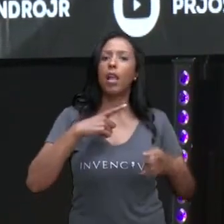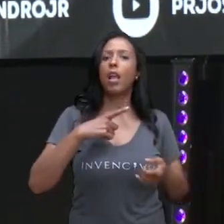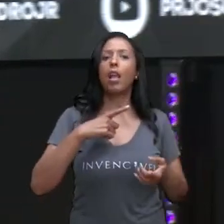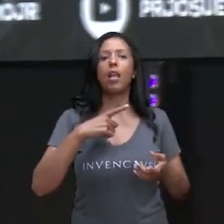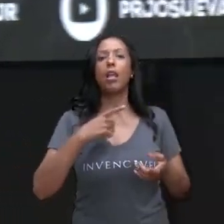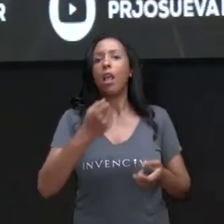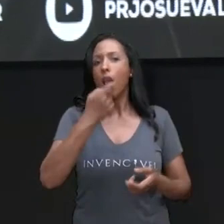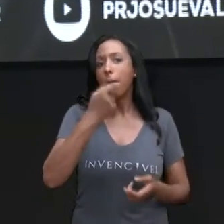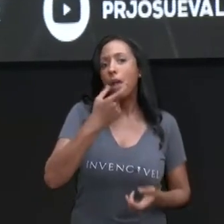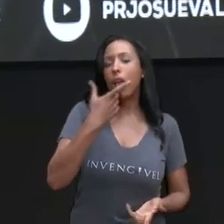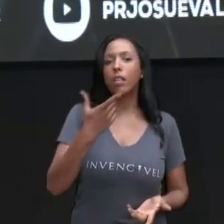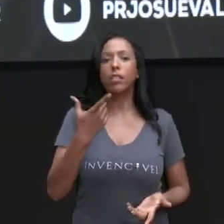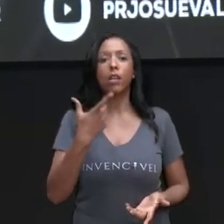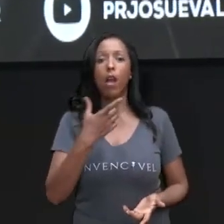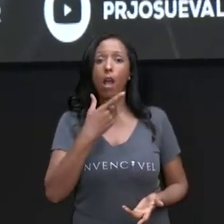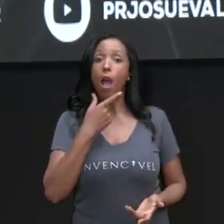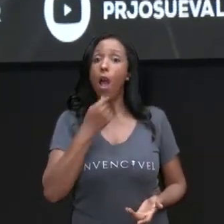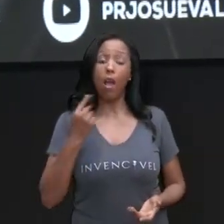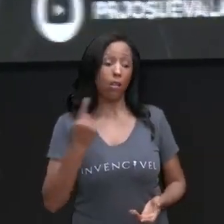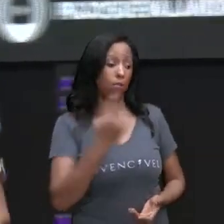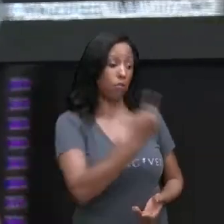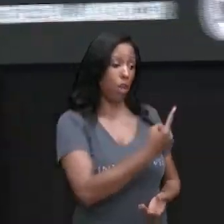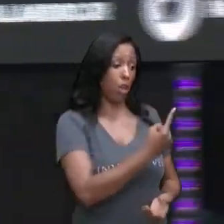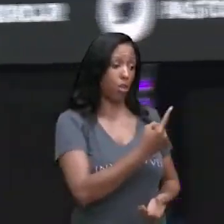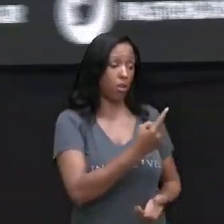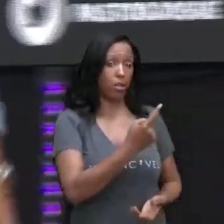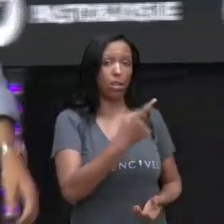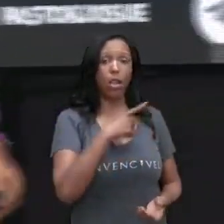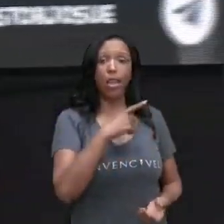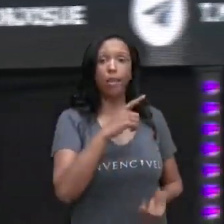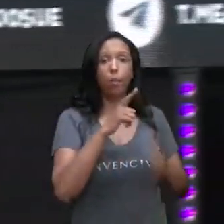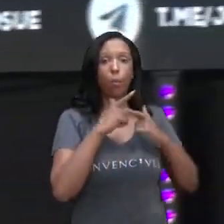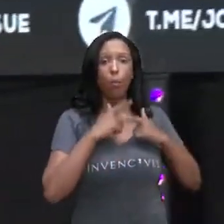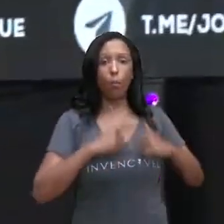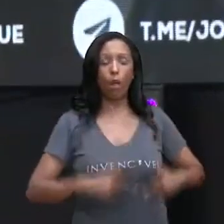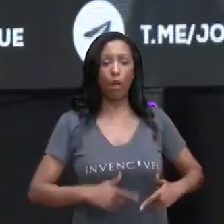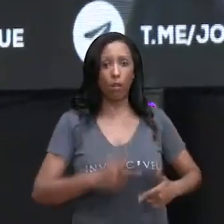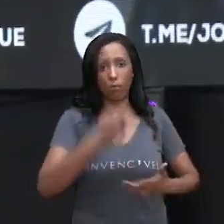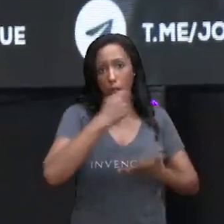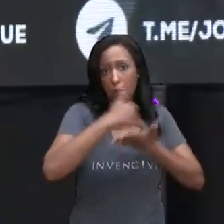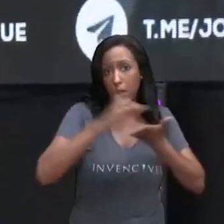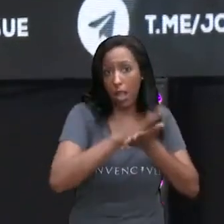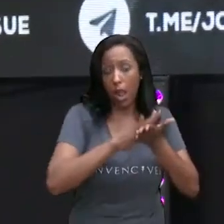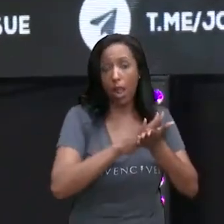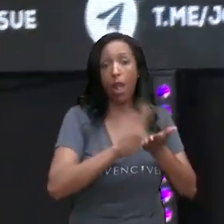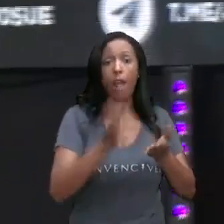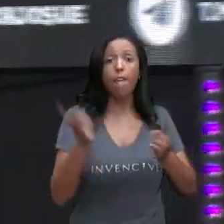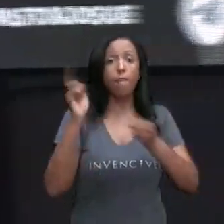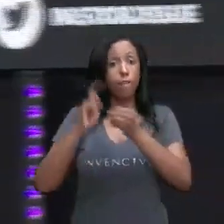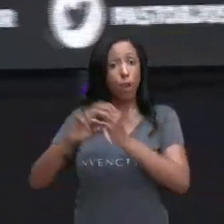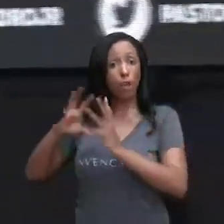tudo, aí o cara fica ali, ele fica sem droga, ele vai para o mundo, quando chega no mundo, rapidinho alguém fala, e aí meu